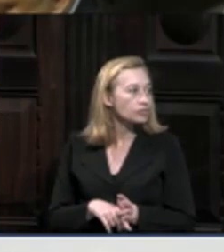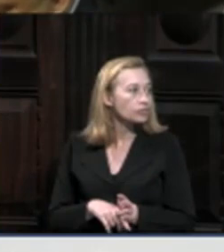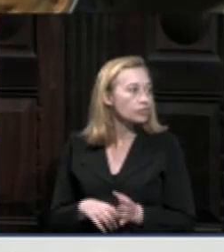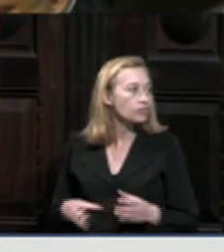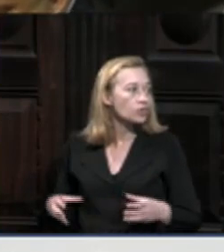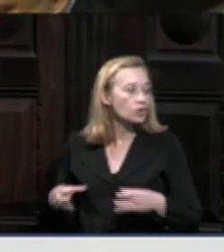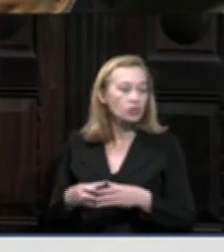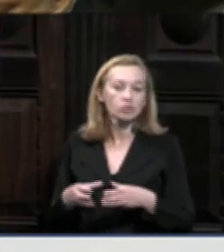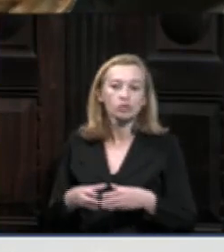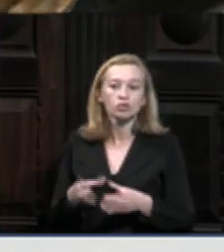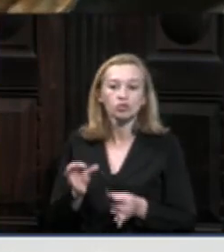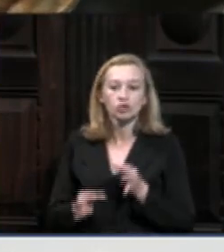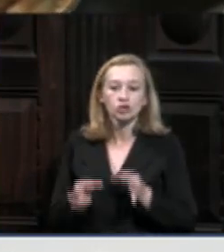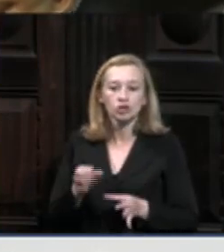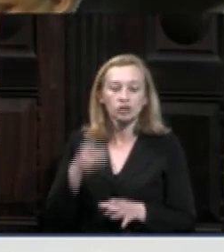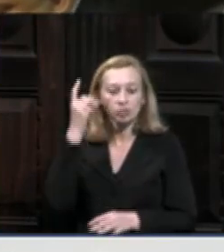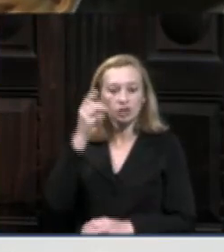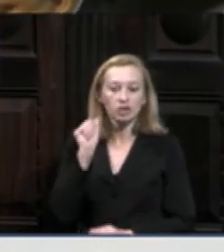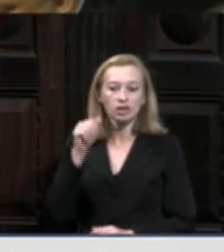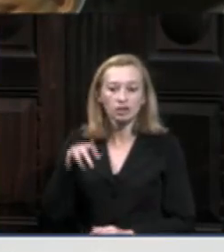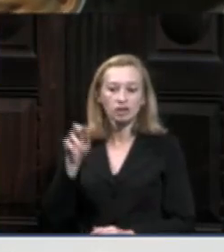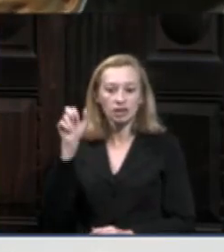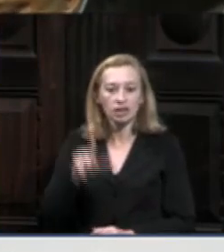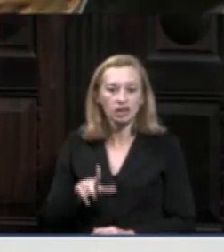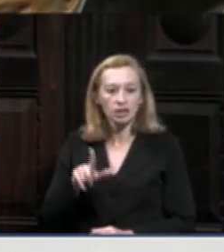Constituição e Justiça, deputado André Lazzaroni.